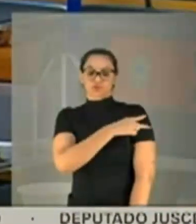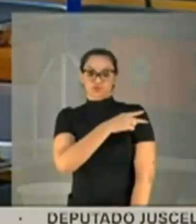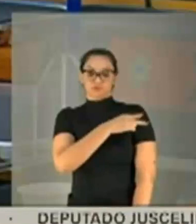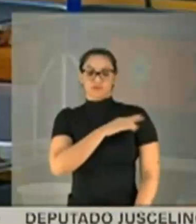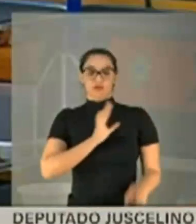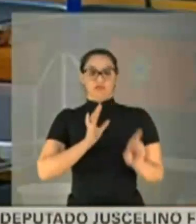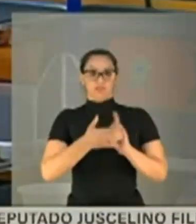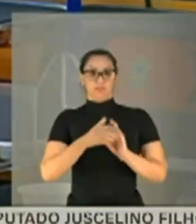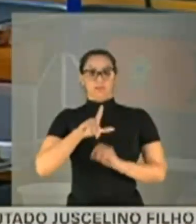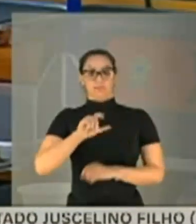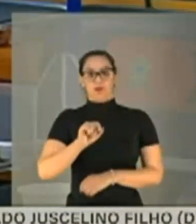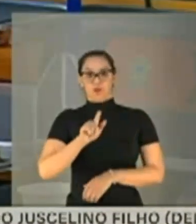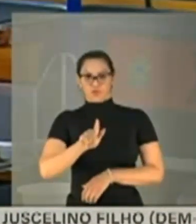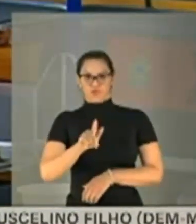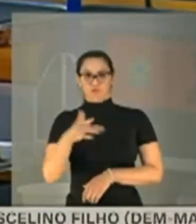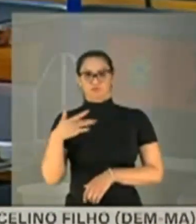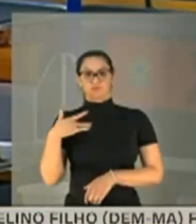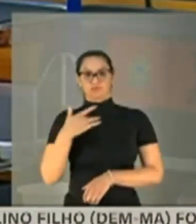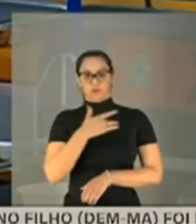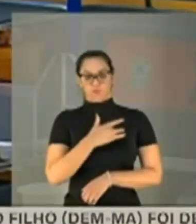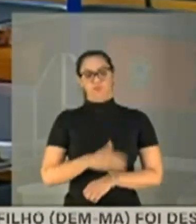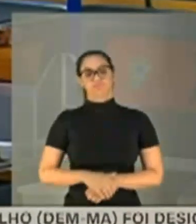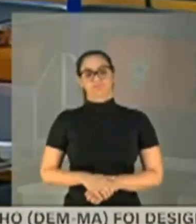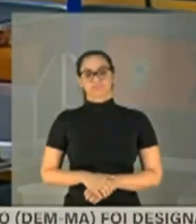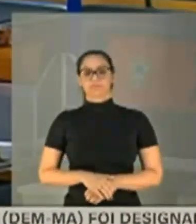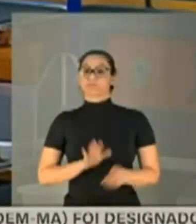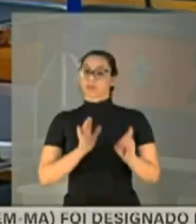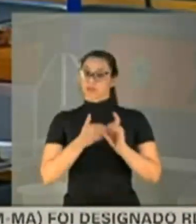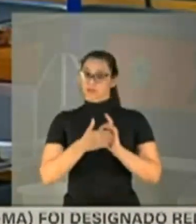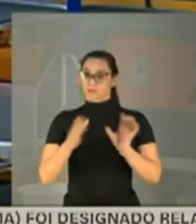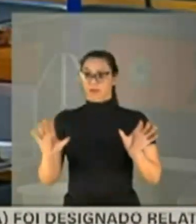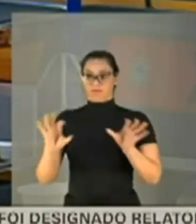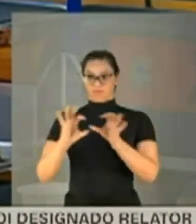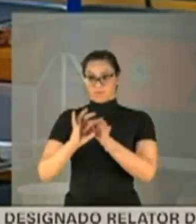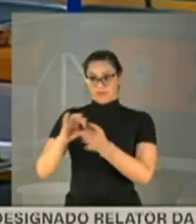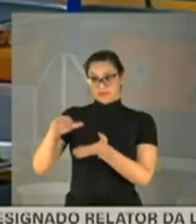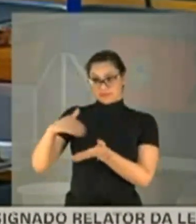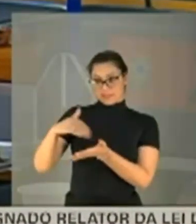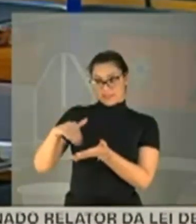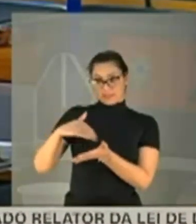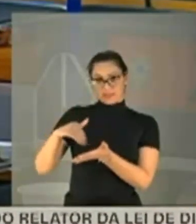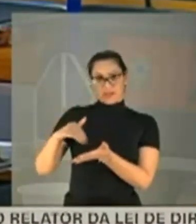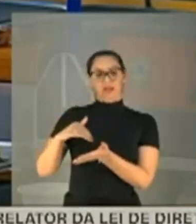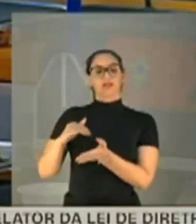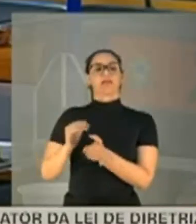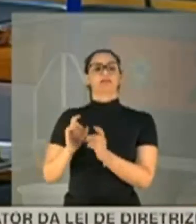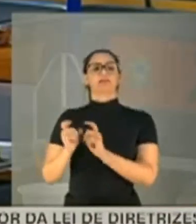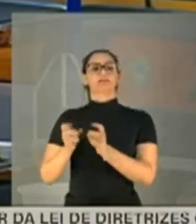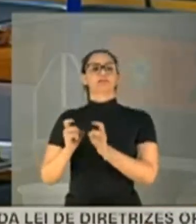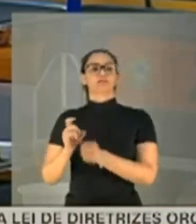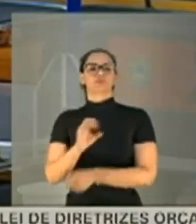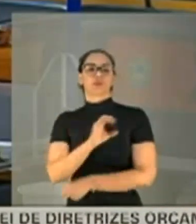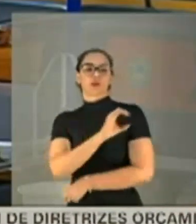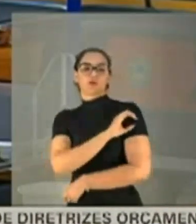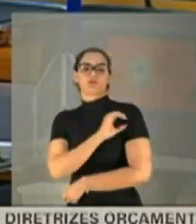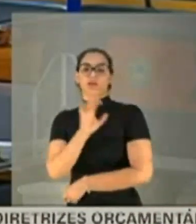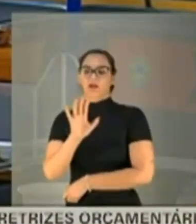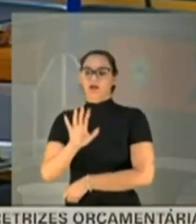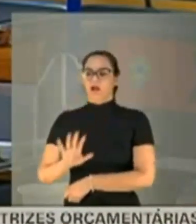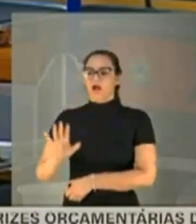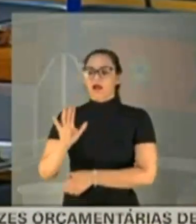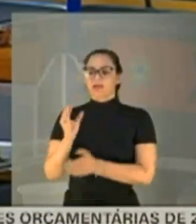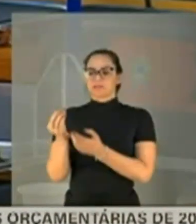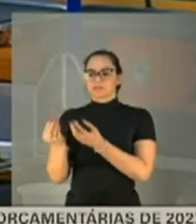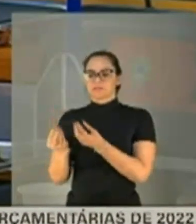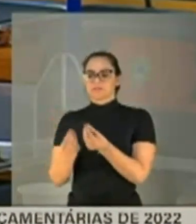de Logística em Saúde. Esse departamento é vinculado à Secretaria Executiva e coordena áreas sensíveis